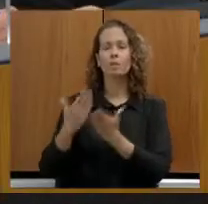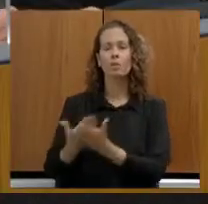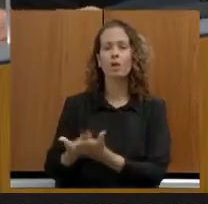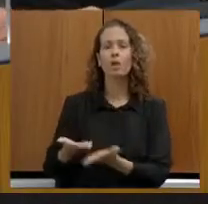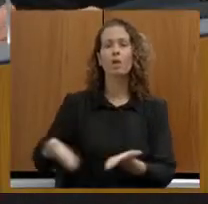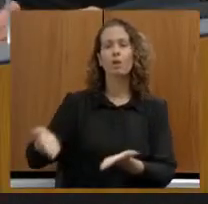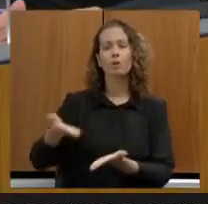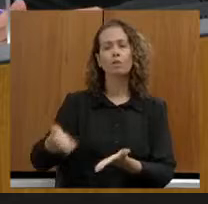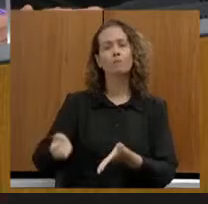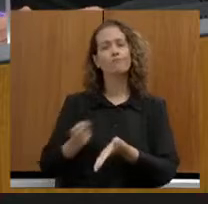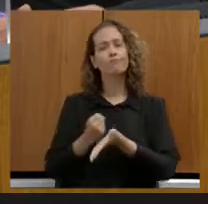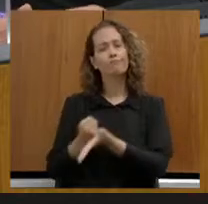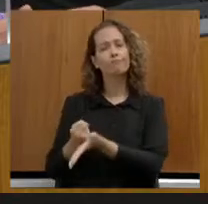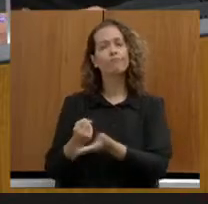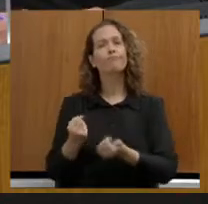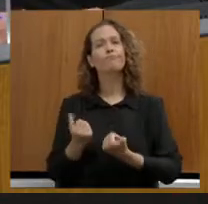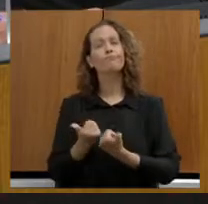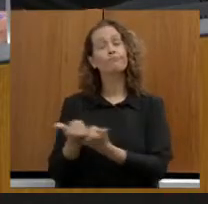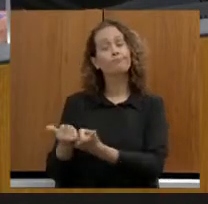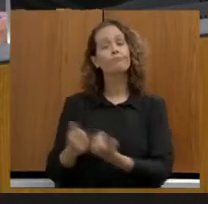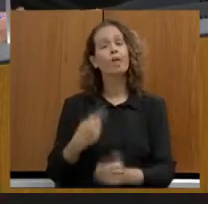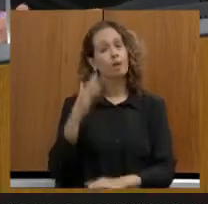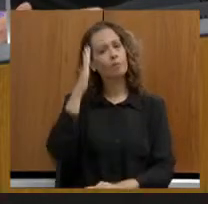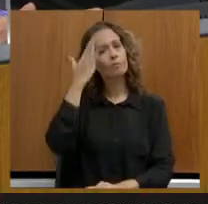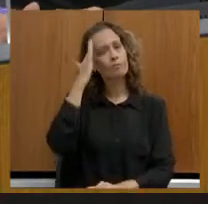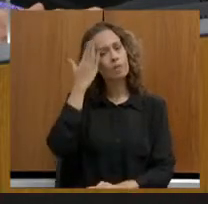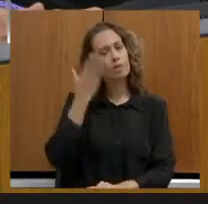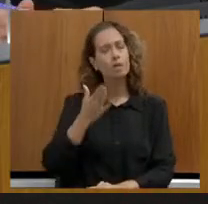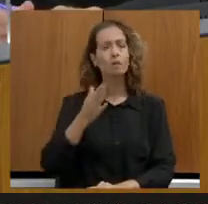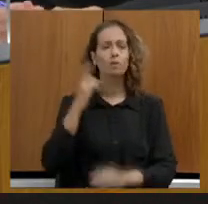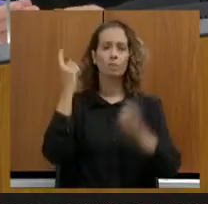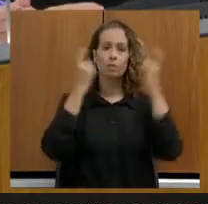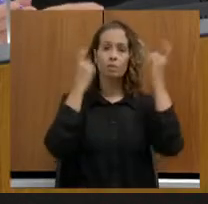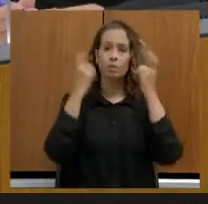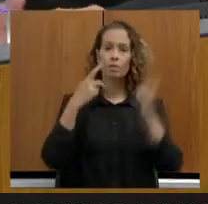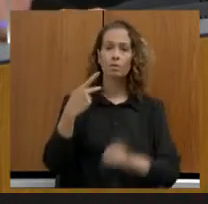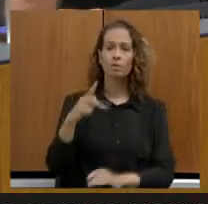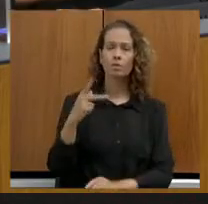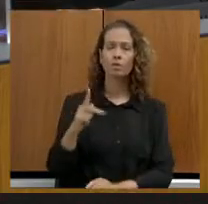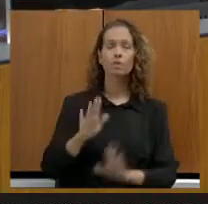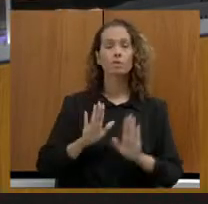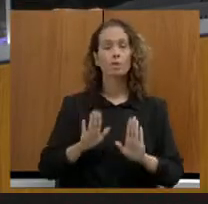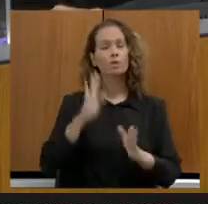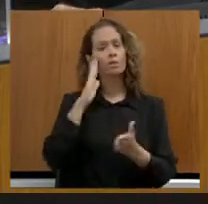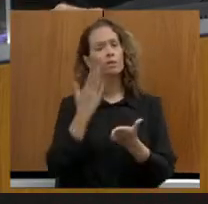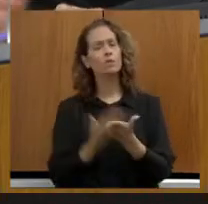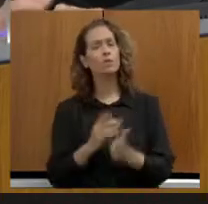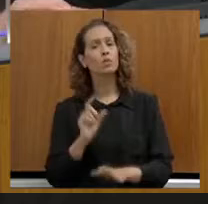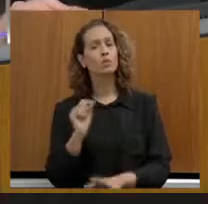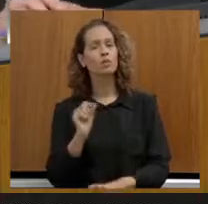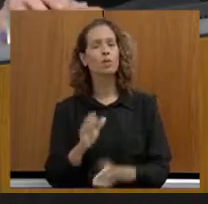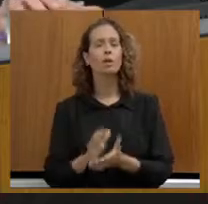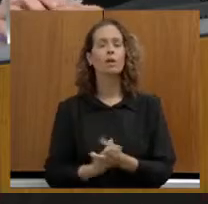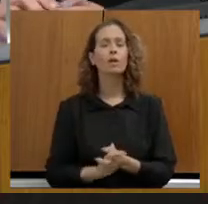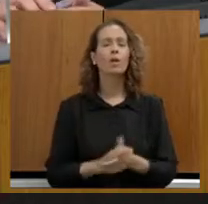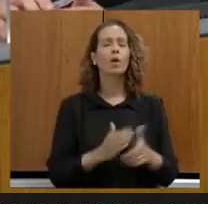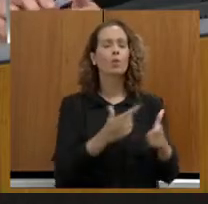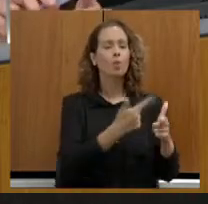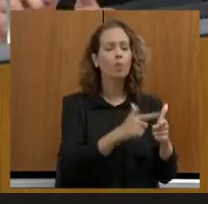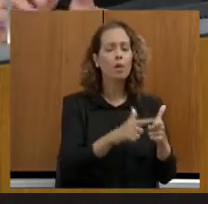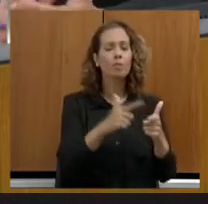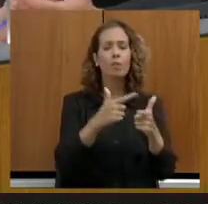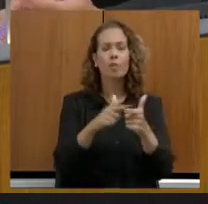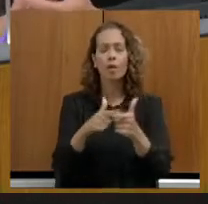do Senhor mas eu eu acredito que assim é a gente tem que ver caso a caso sabe